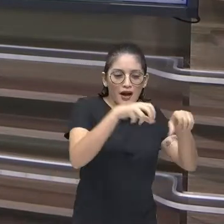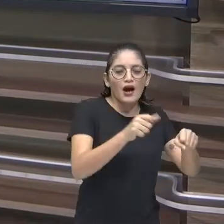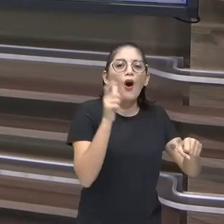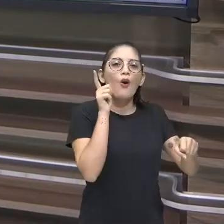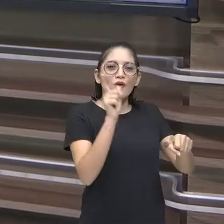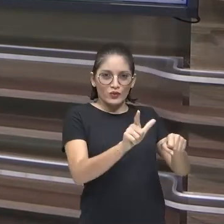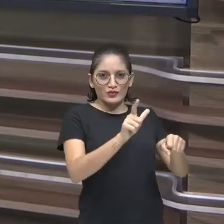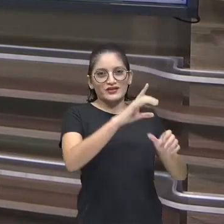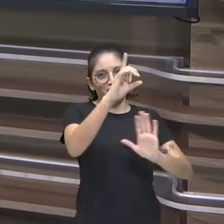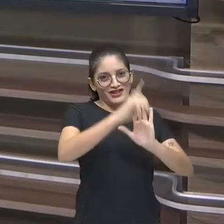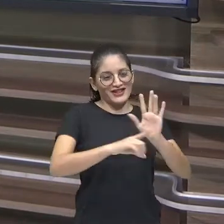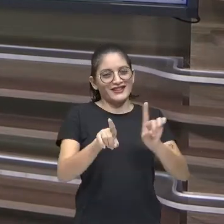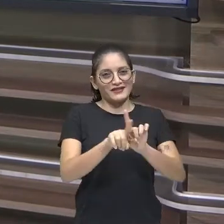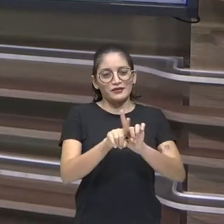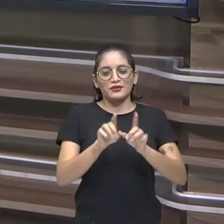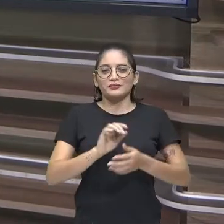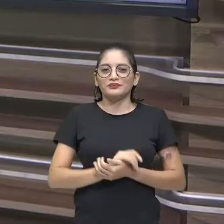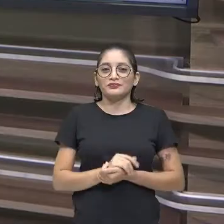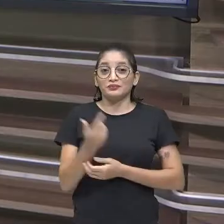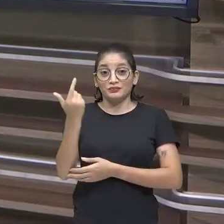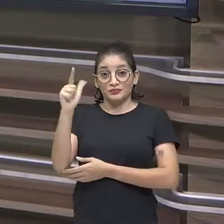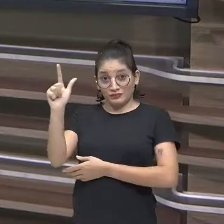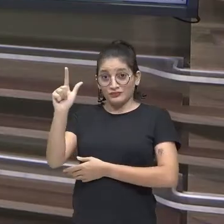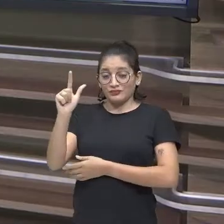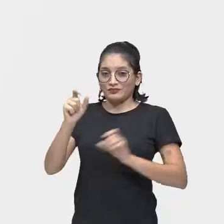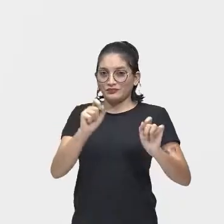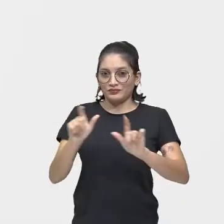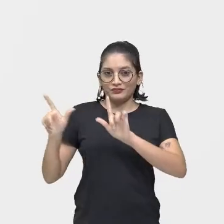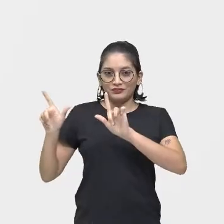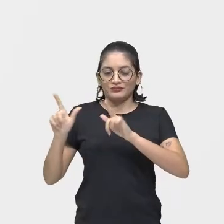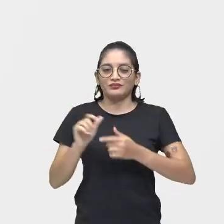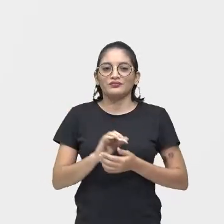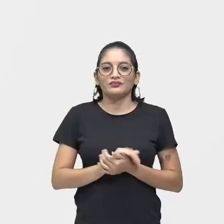posse. Vamos lá, gente. Próximo slide para a gente.